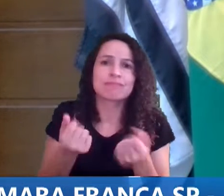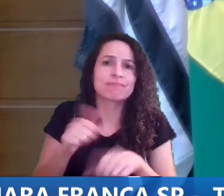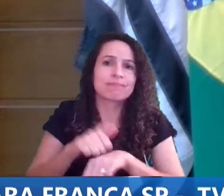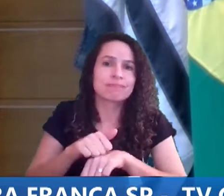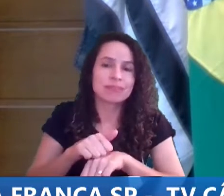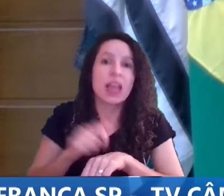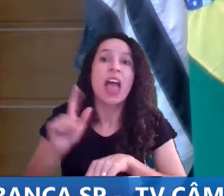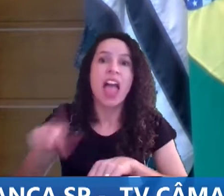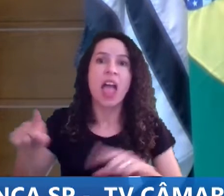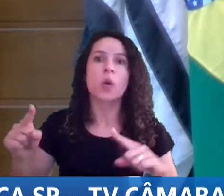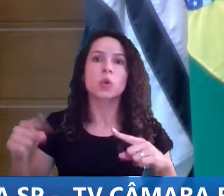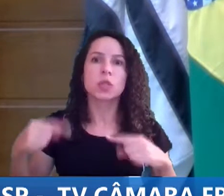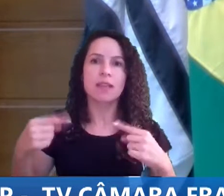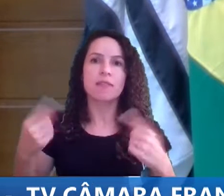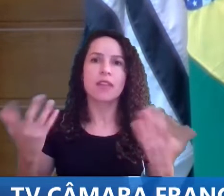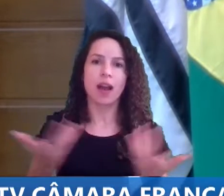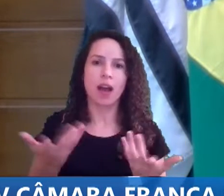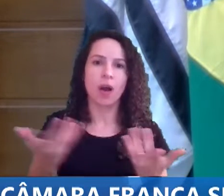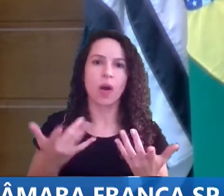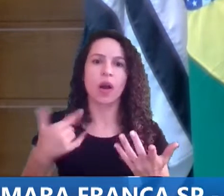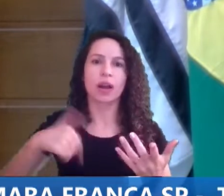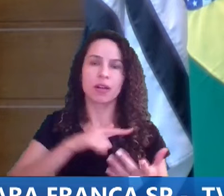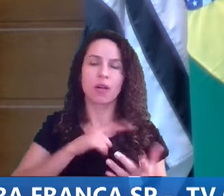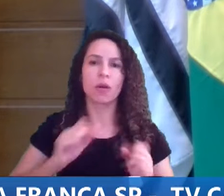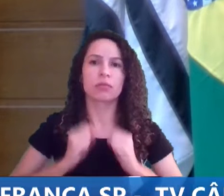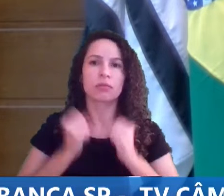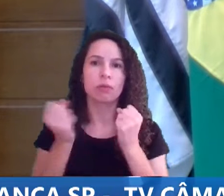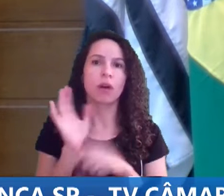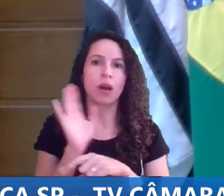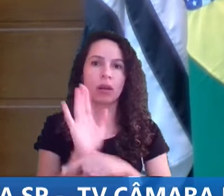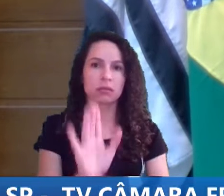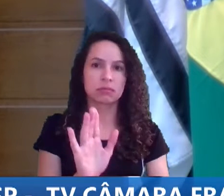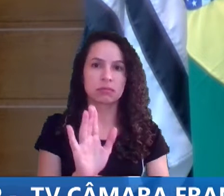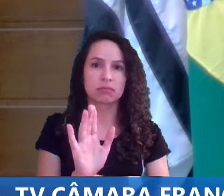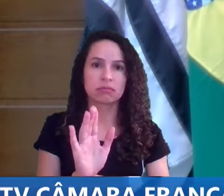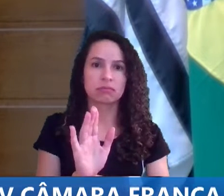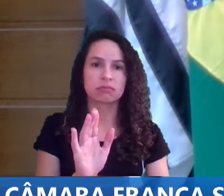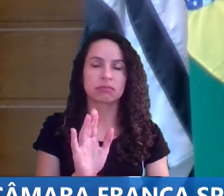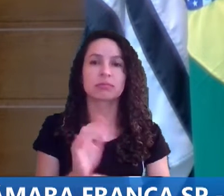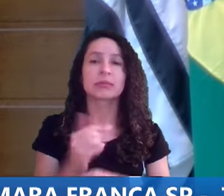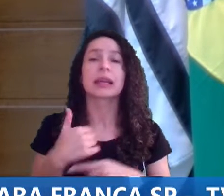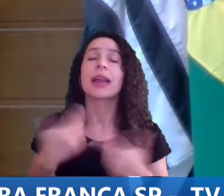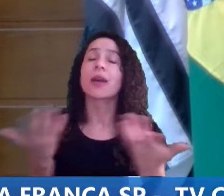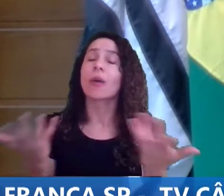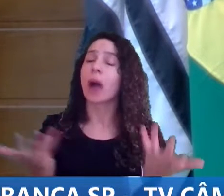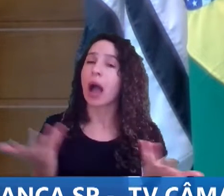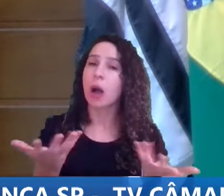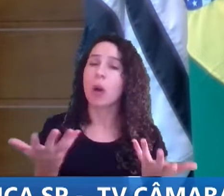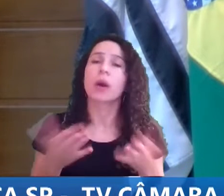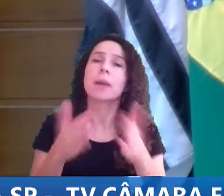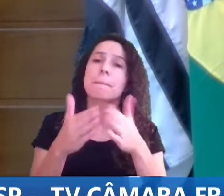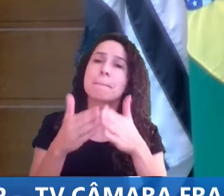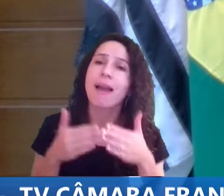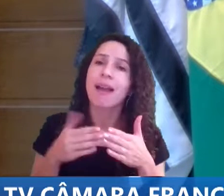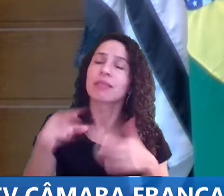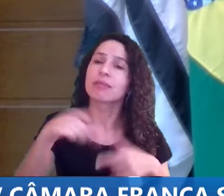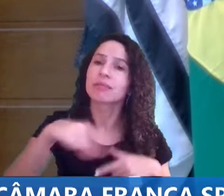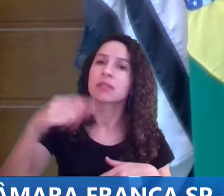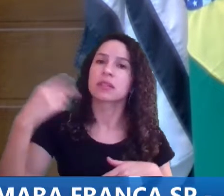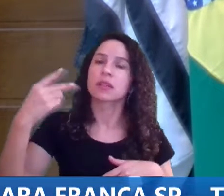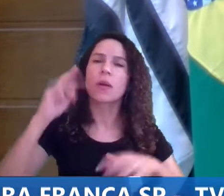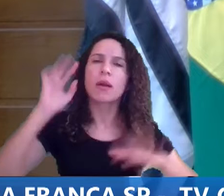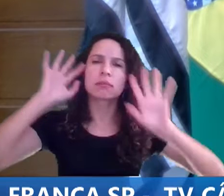que está posto a todos nós. E o que eu clamo aqui aos senhores vereadores é que pensem